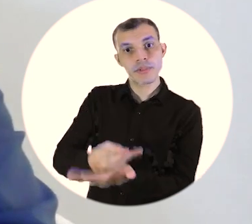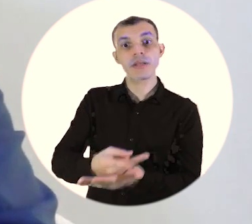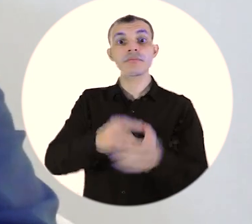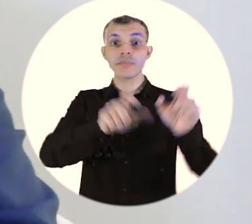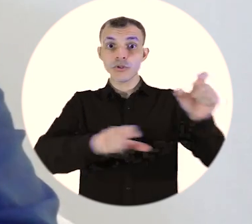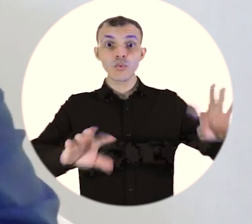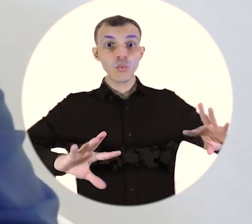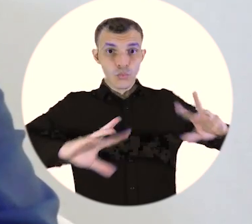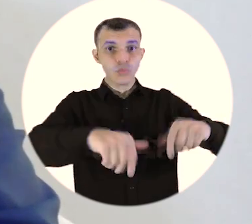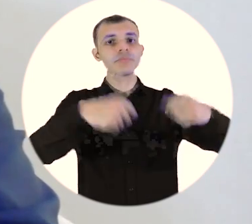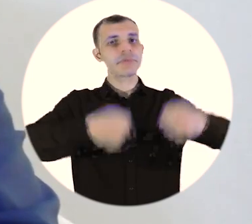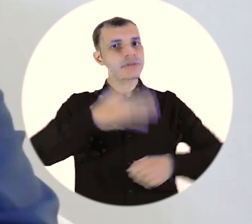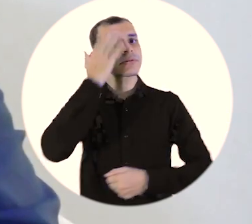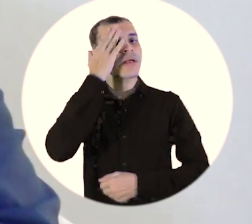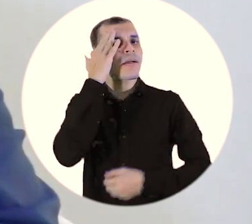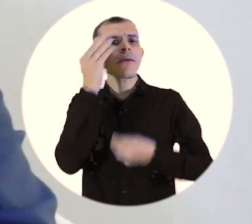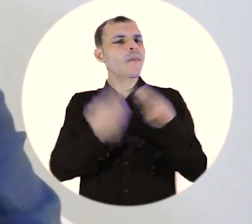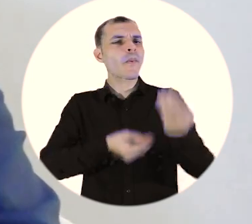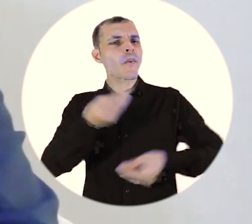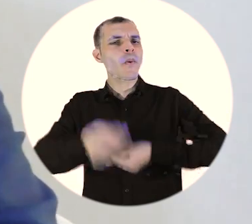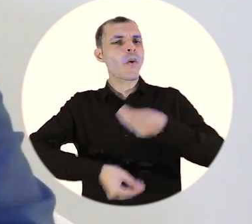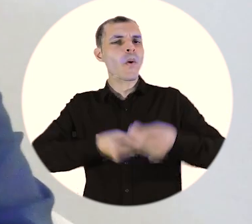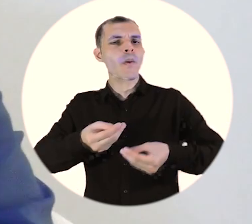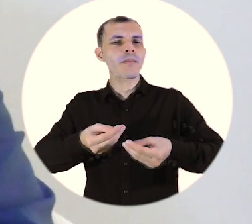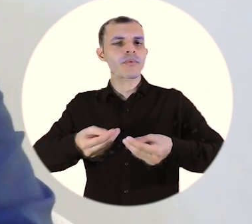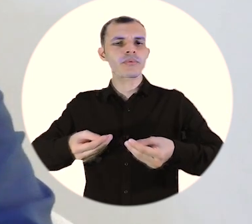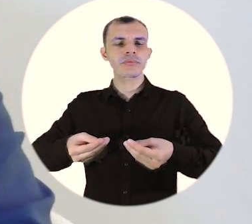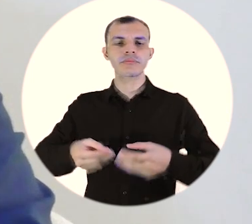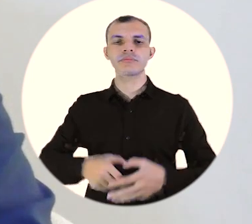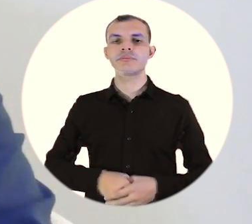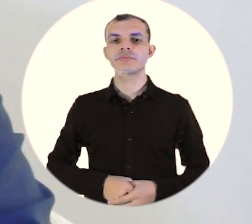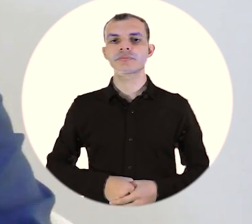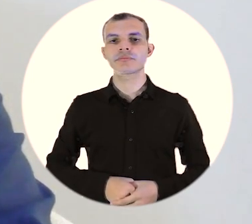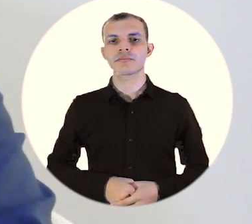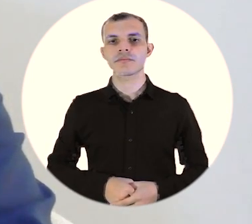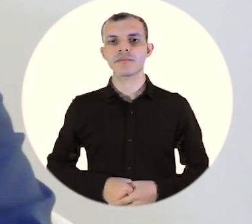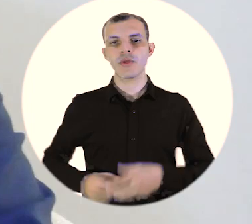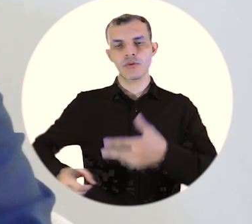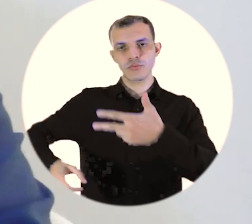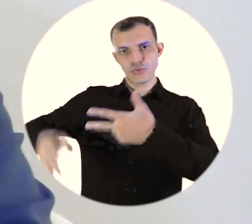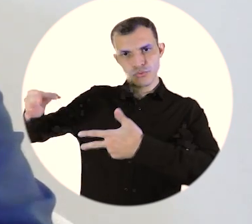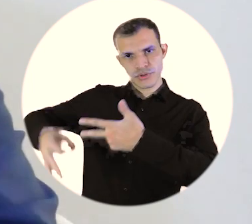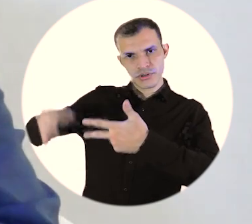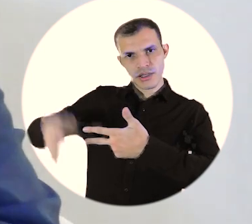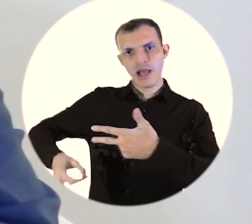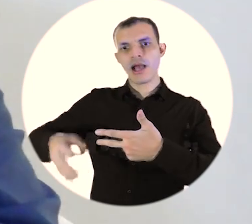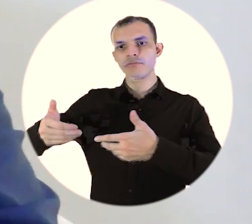todos devem ter conhecimento de como o judiciário será